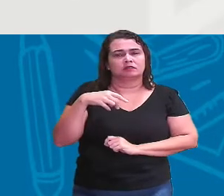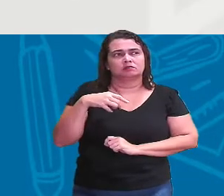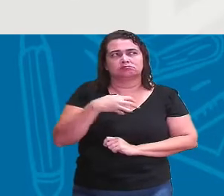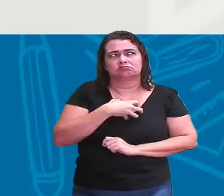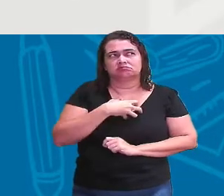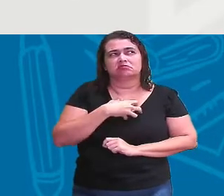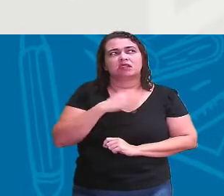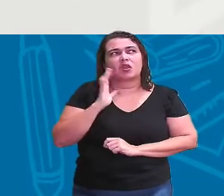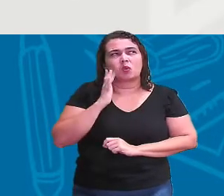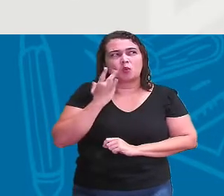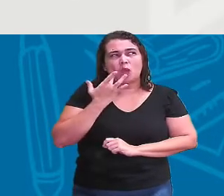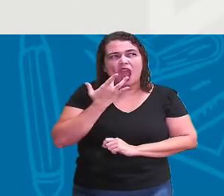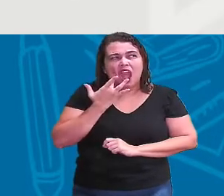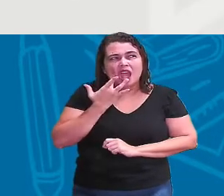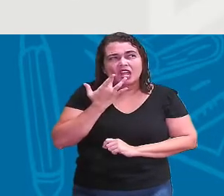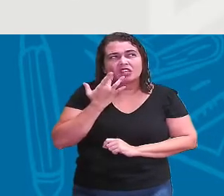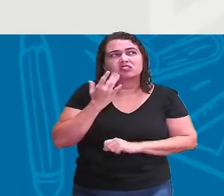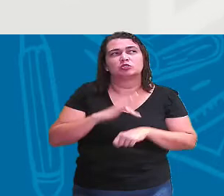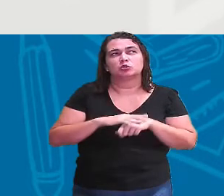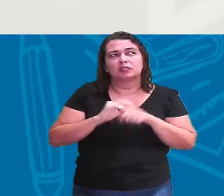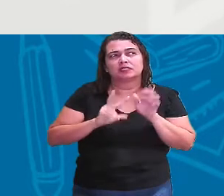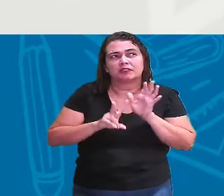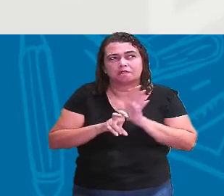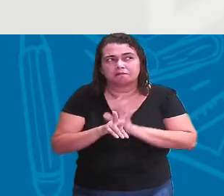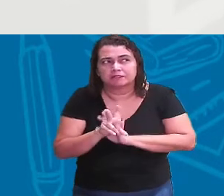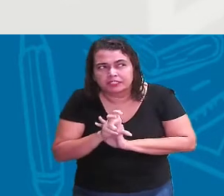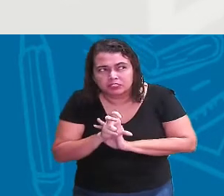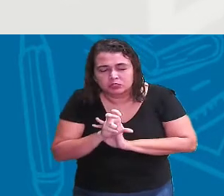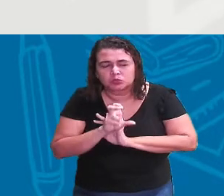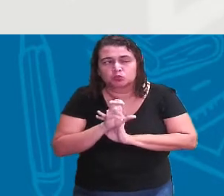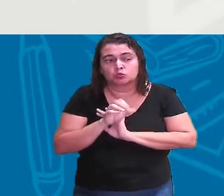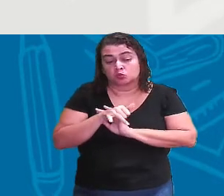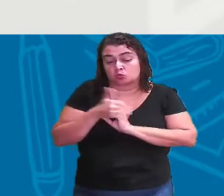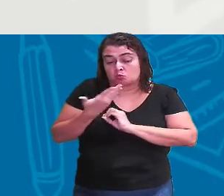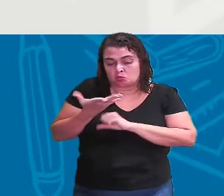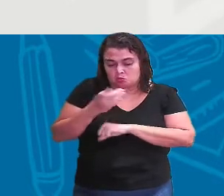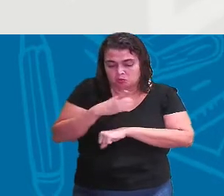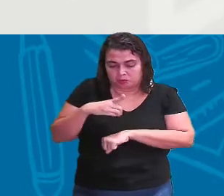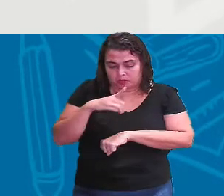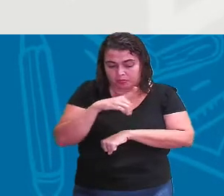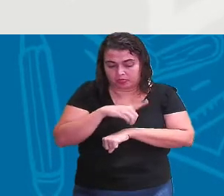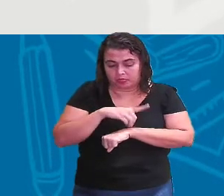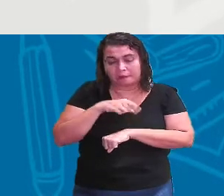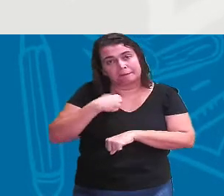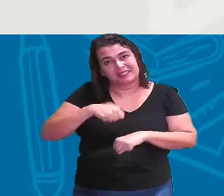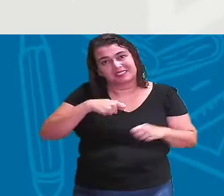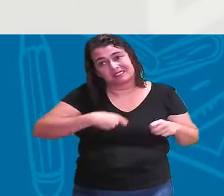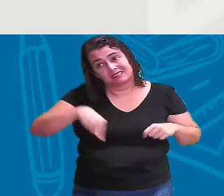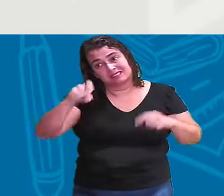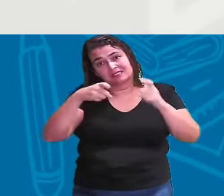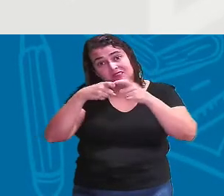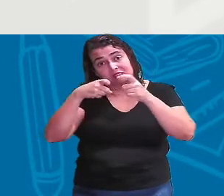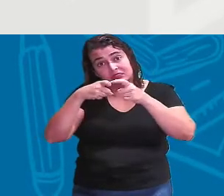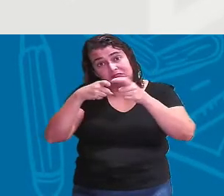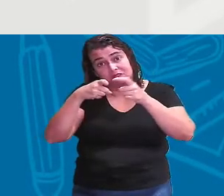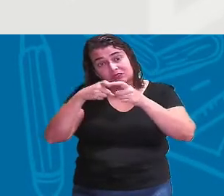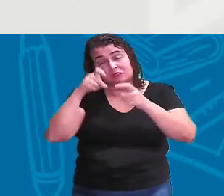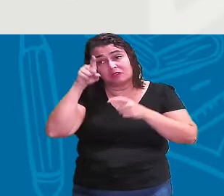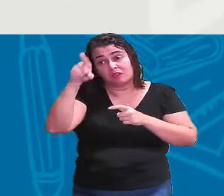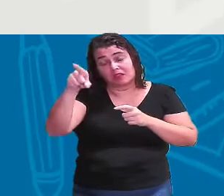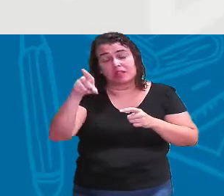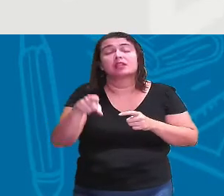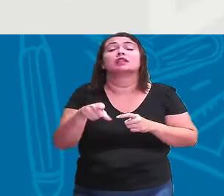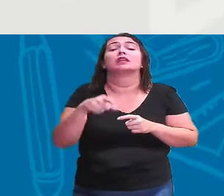uma arbovirose, consulta o teu médico. Ele é a pessoa que tem a maior chancelaria, ele tem a expertise para